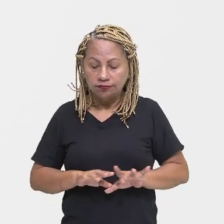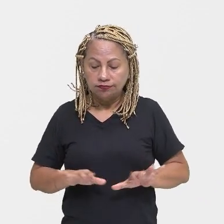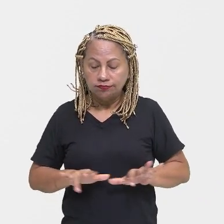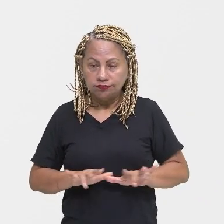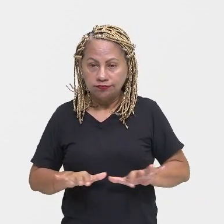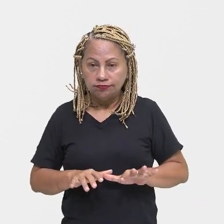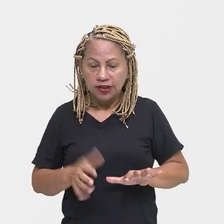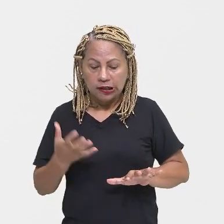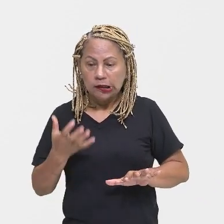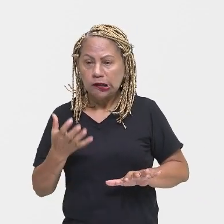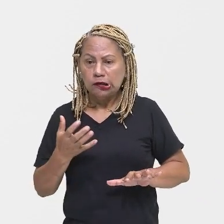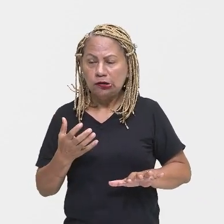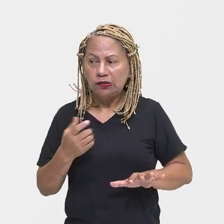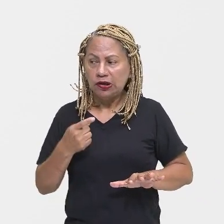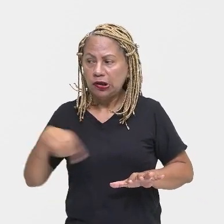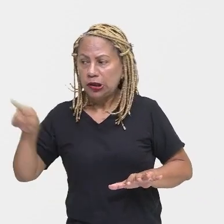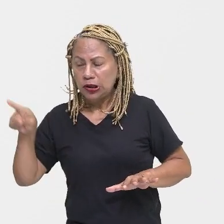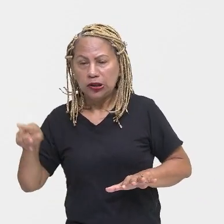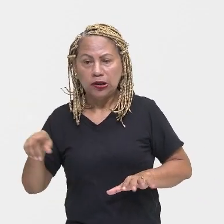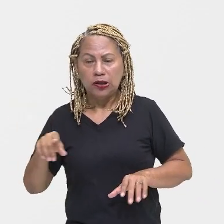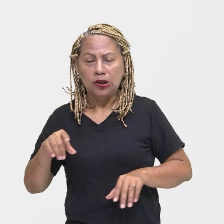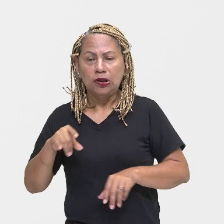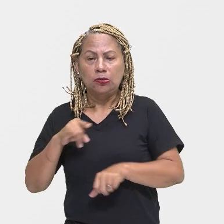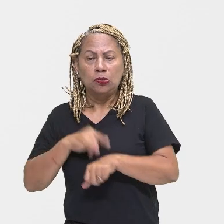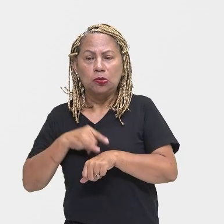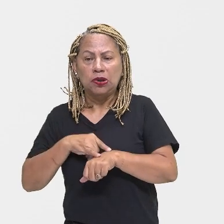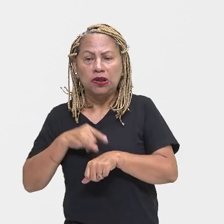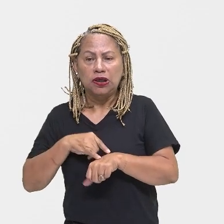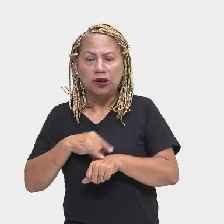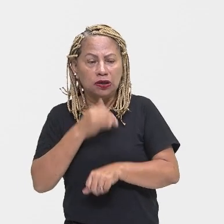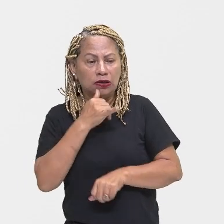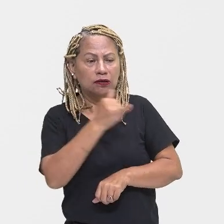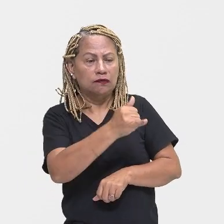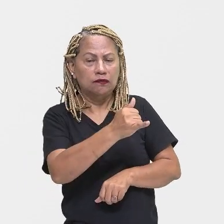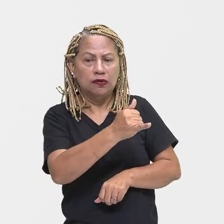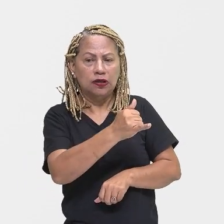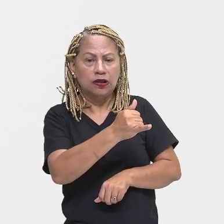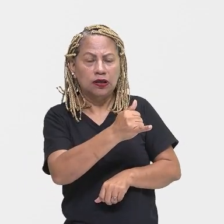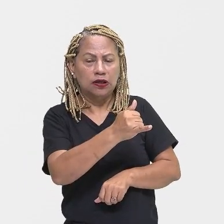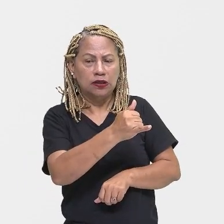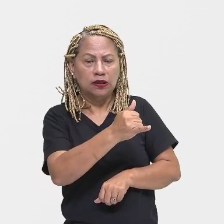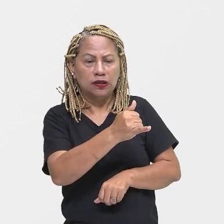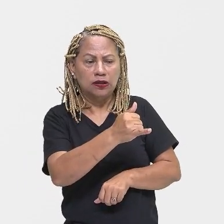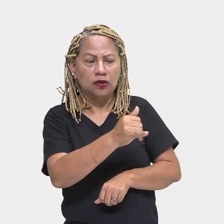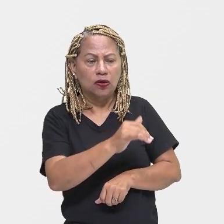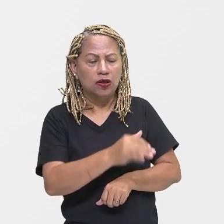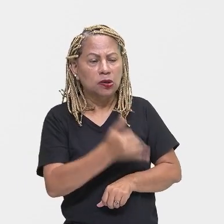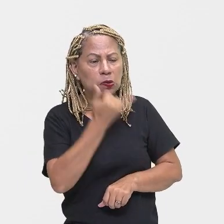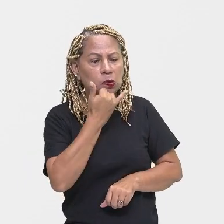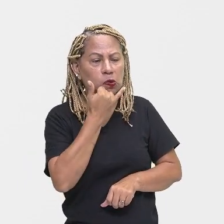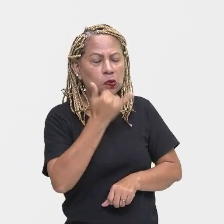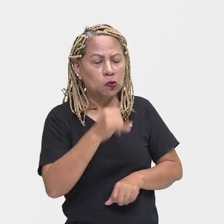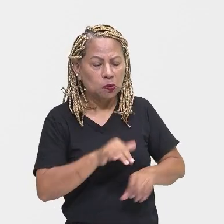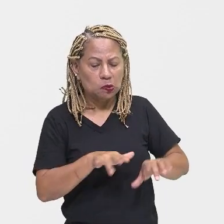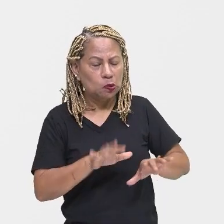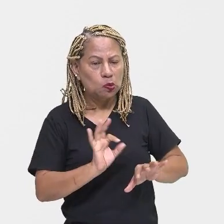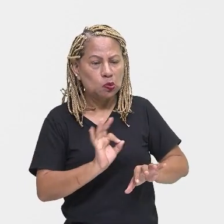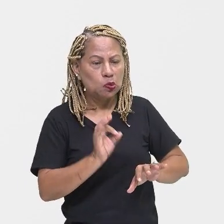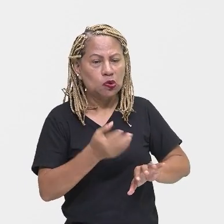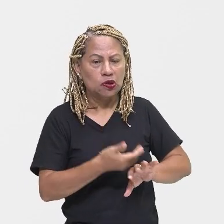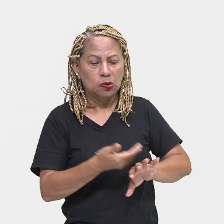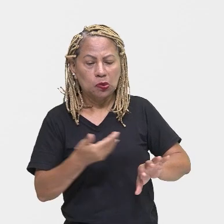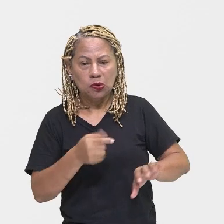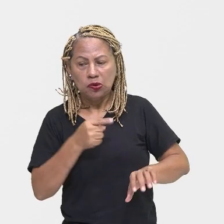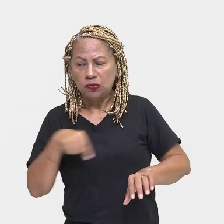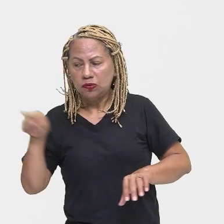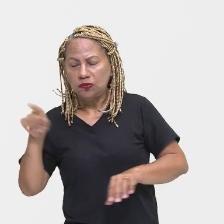ir ao banheiro, aí ela avisa para os demais jogadores que ela está saindo, está longe do teclado. AFK, ela digita lá